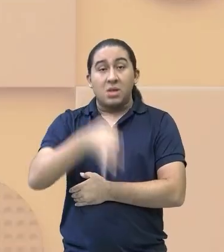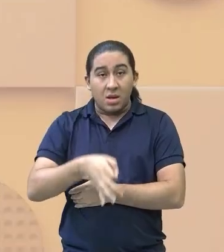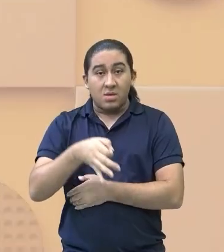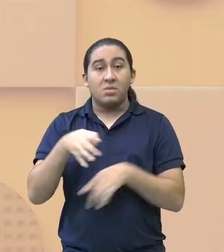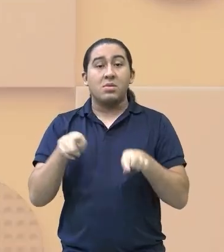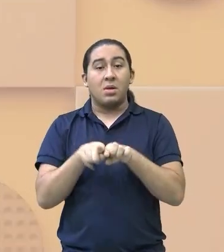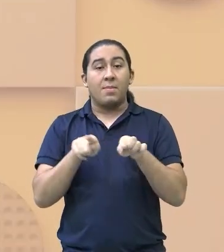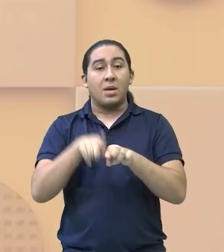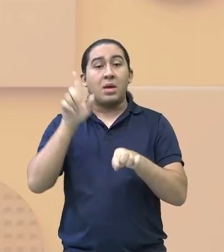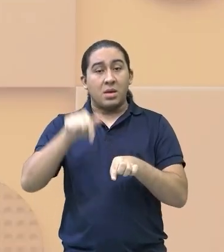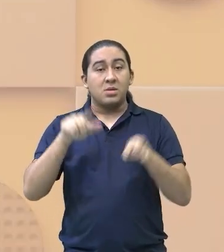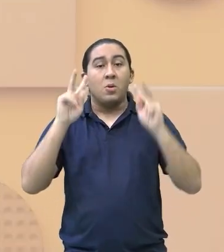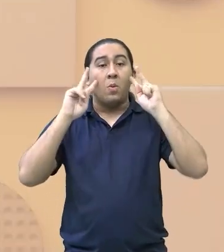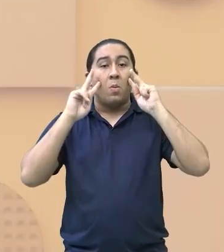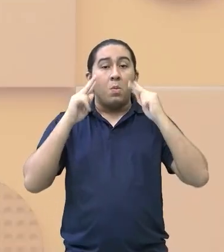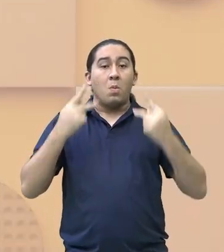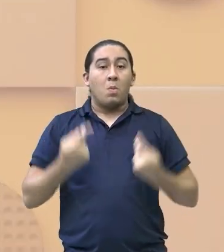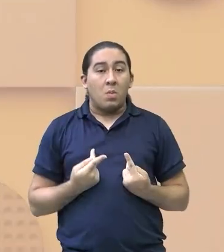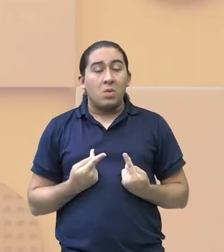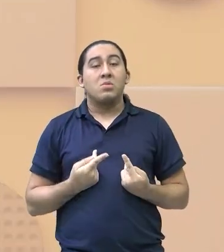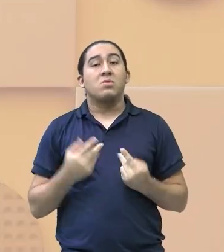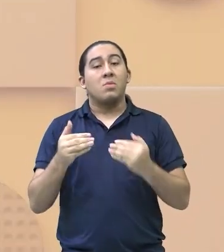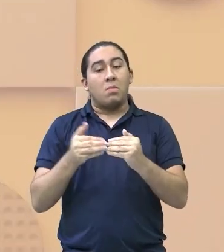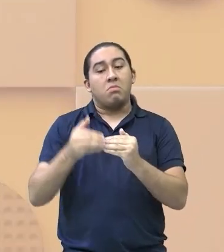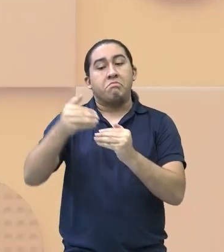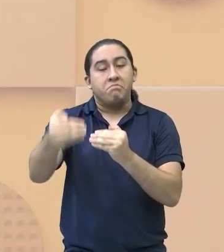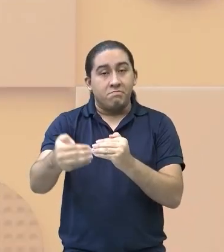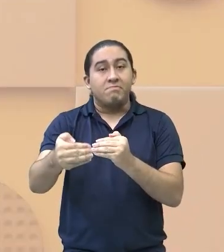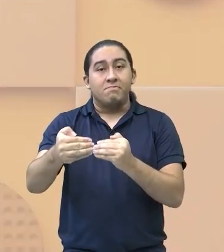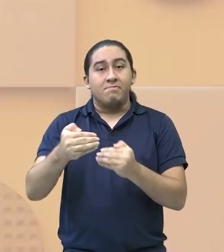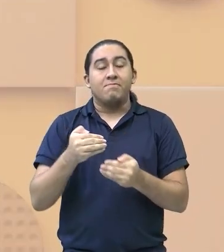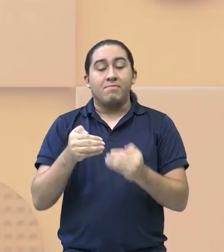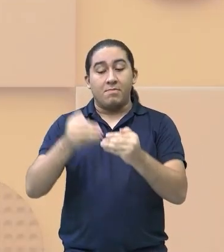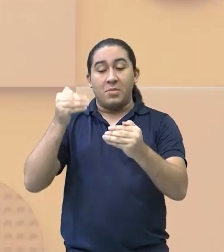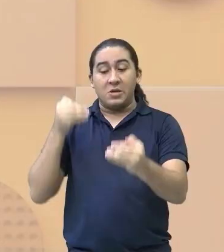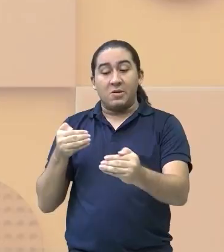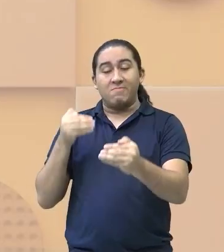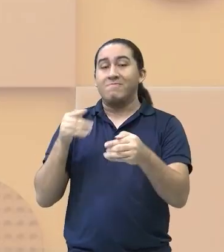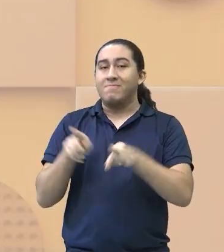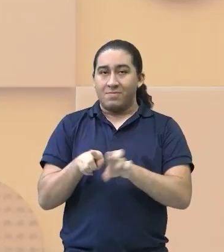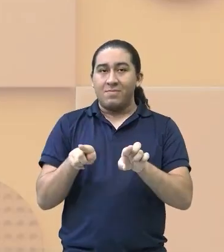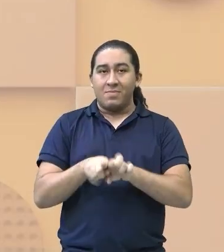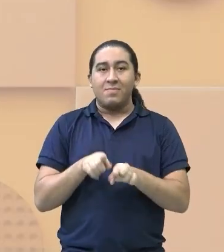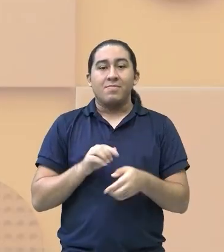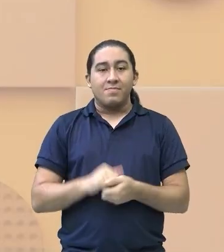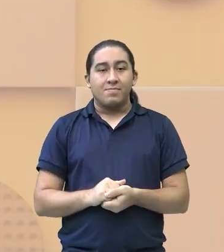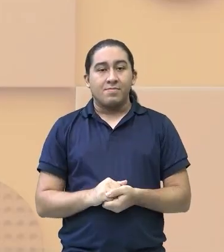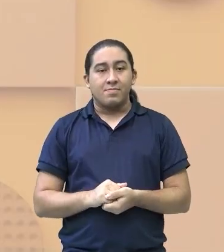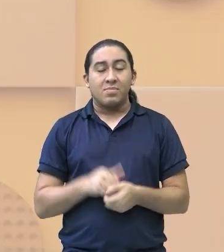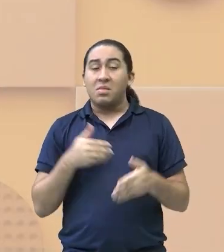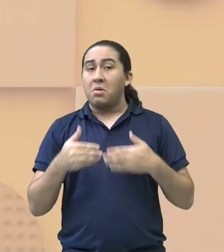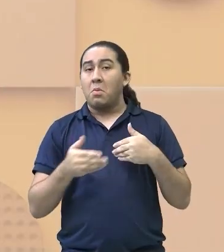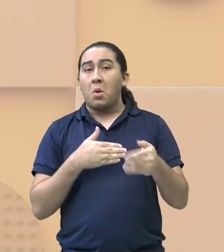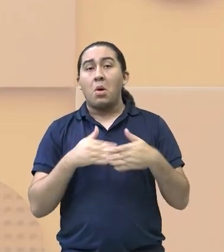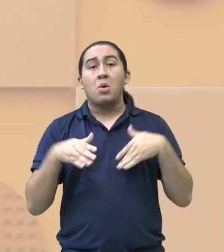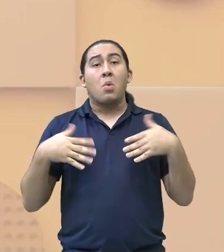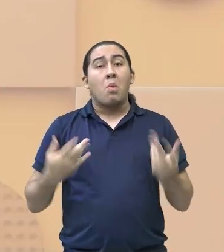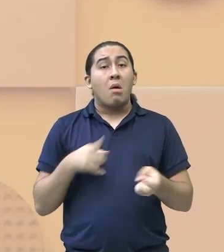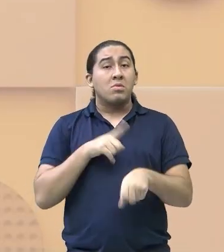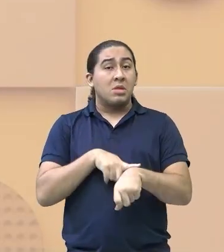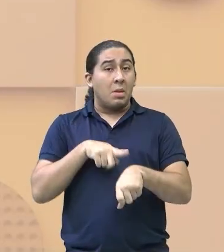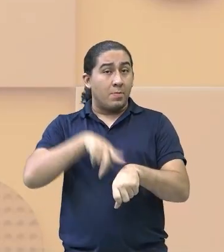este ser humano ao longo, então, dos tempos históricos. Não importa qual tempo histórico, se lá